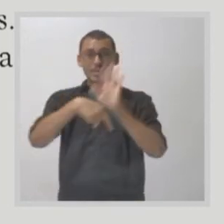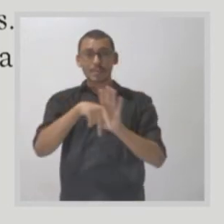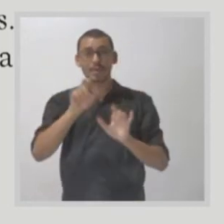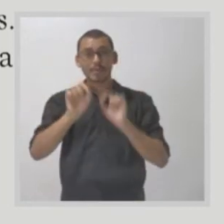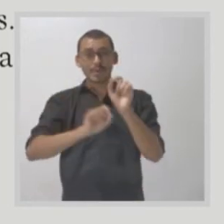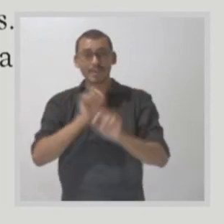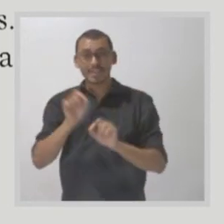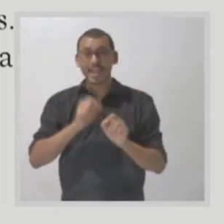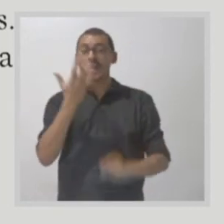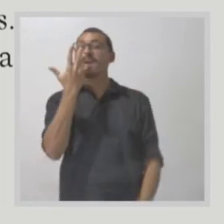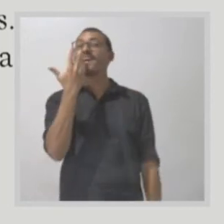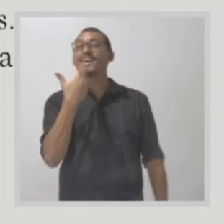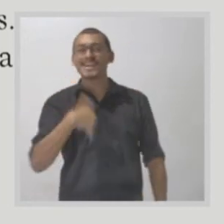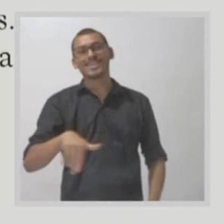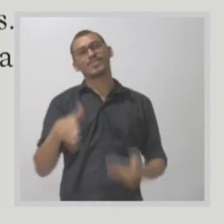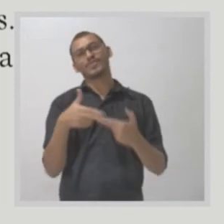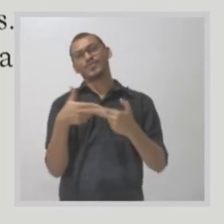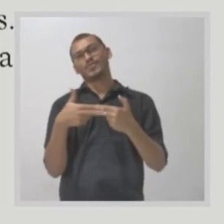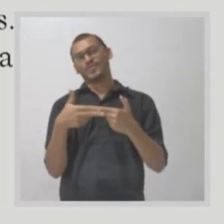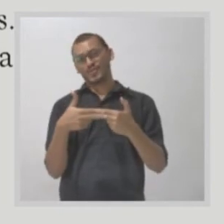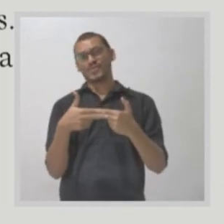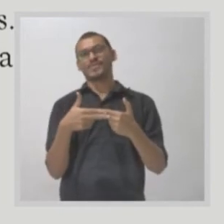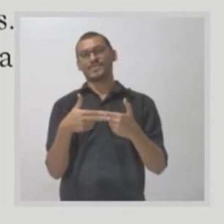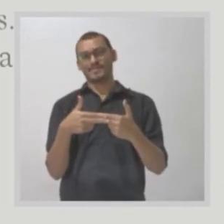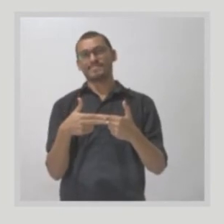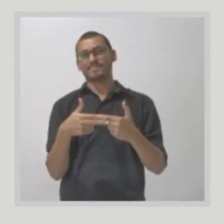quê? Por crianças.